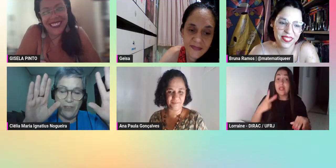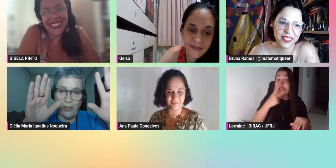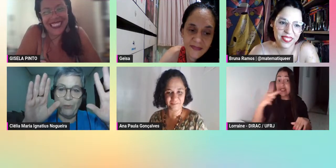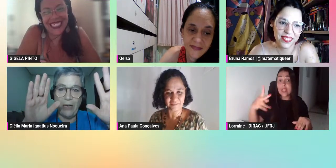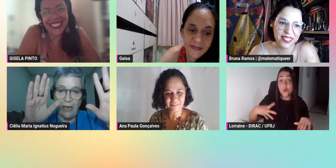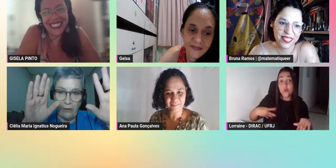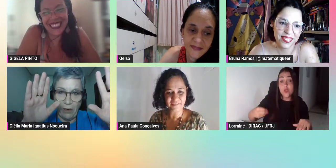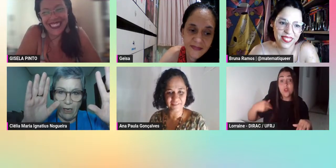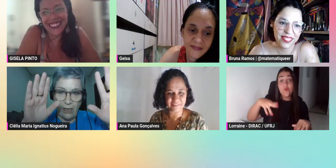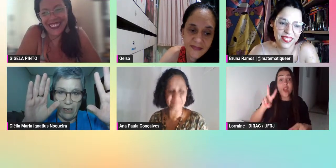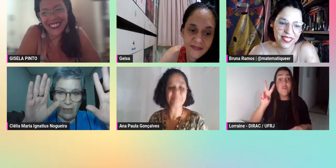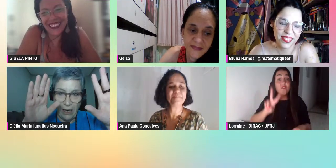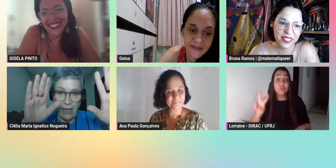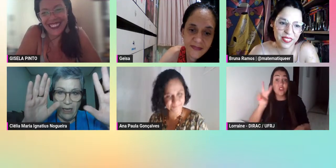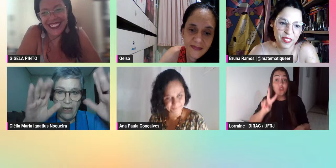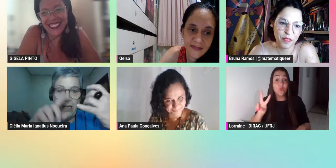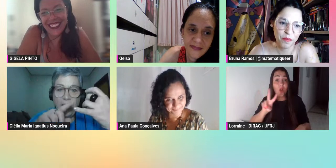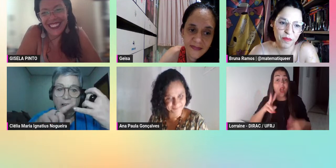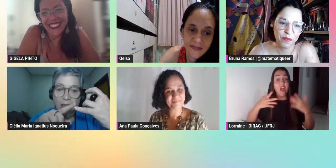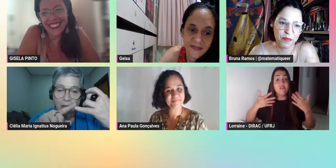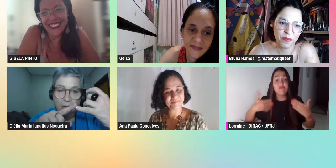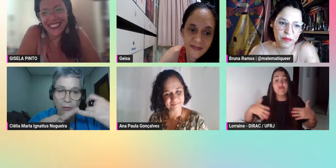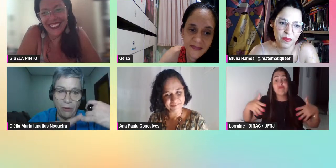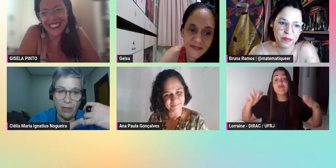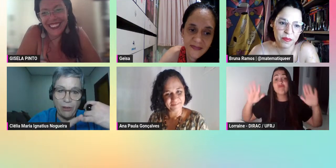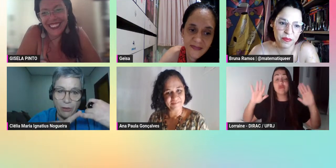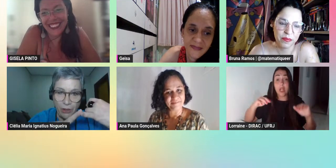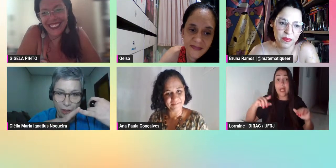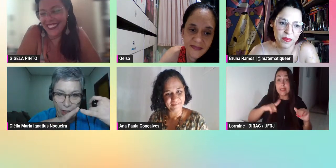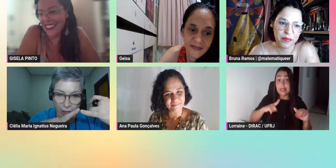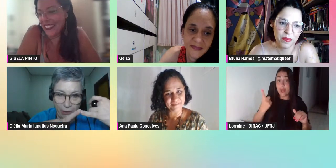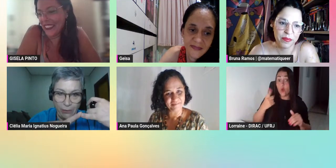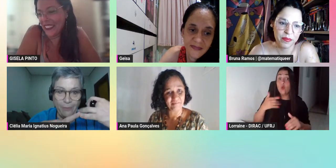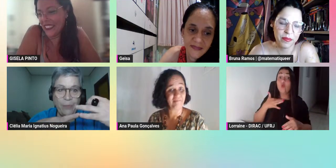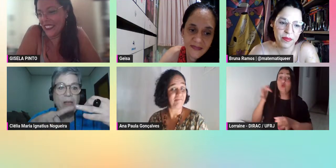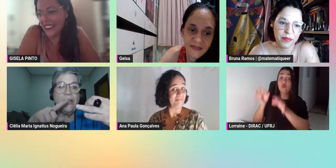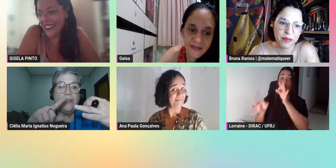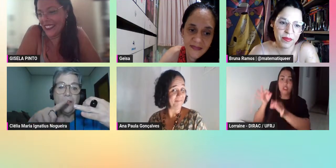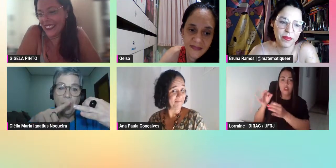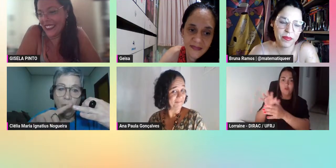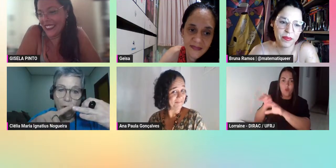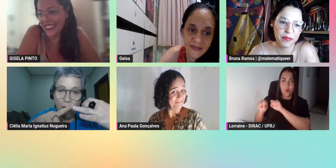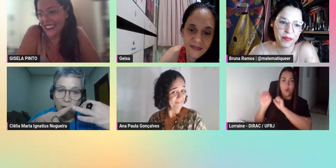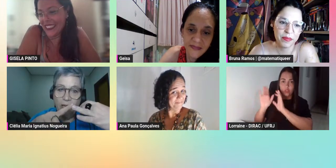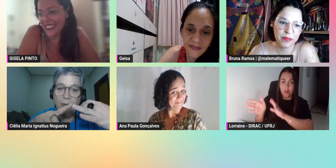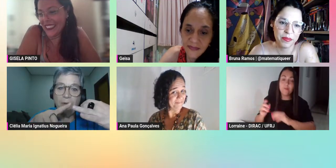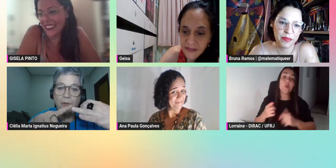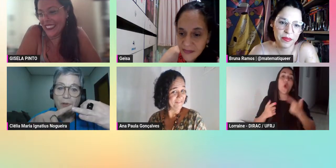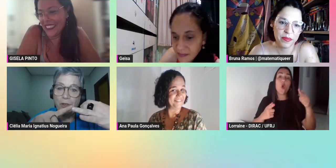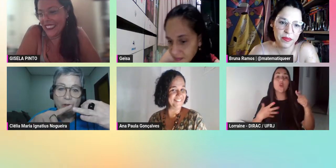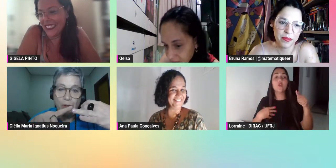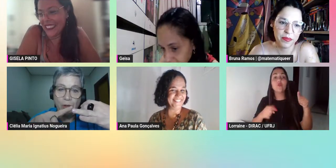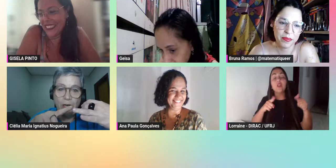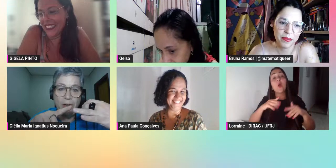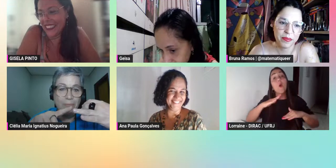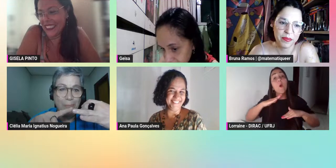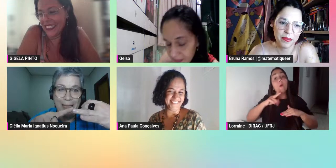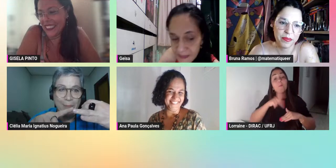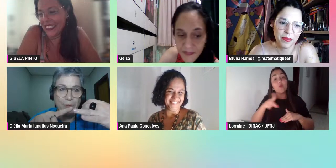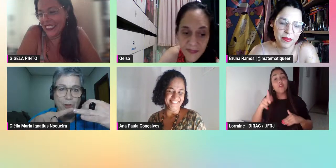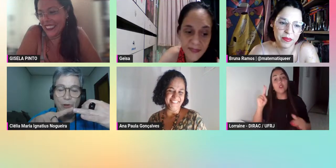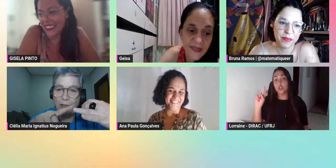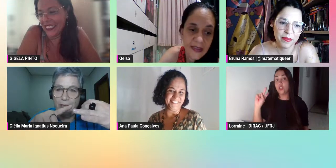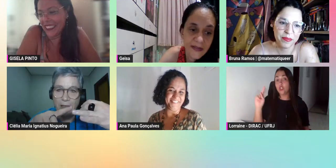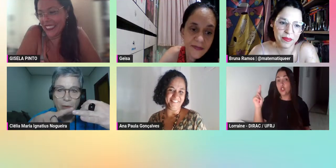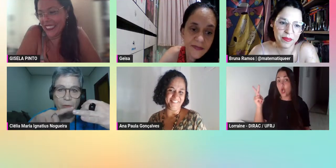indo para o vestibular agora, tá? Eu tenho um que é juiz de direito, eu tenho um outro que é professor de história, um